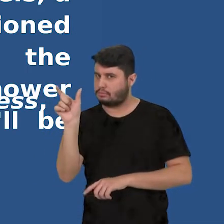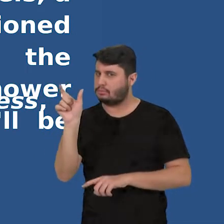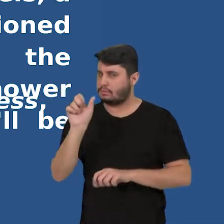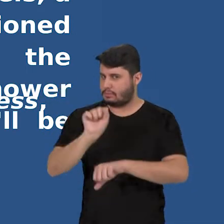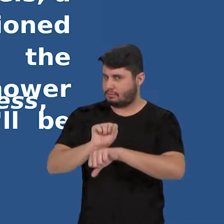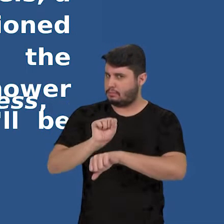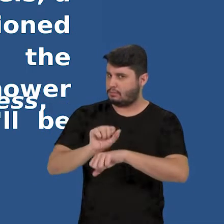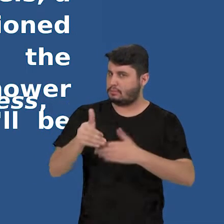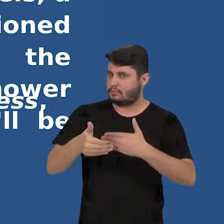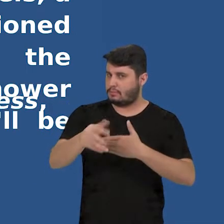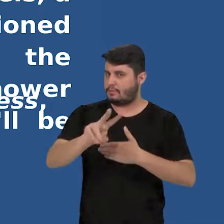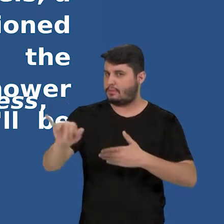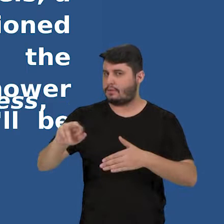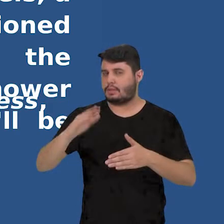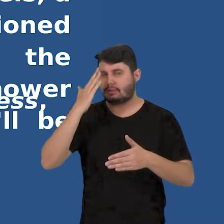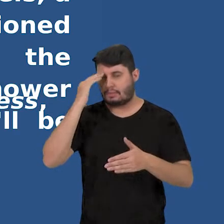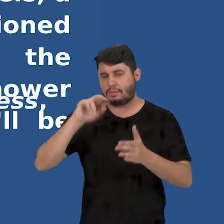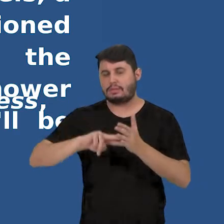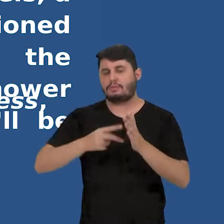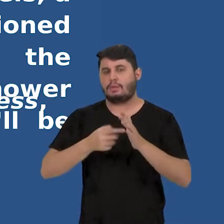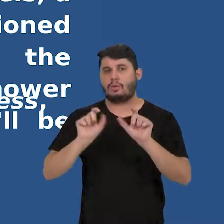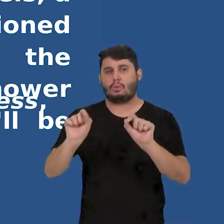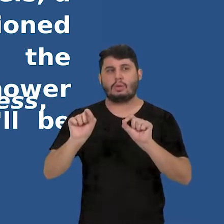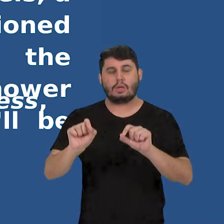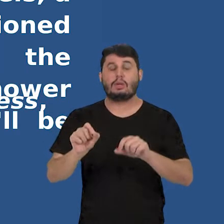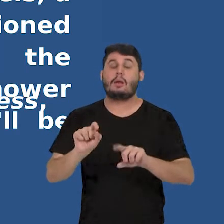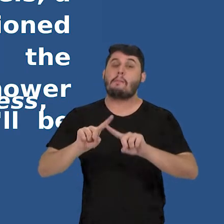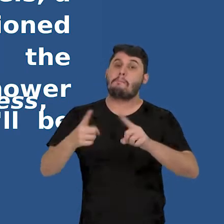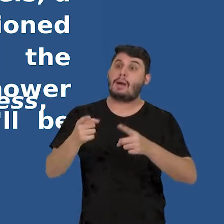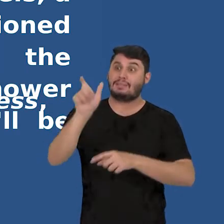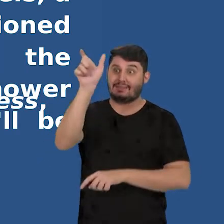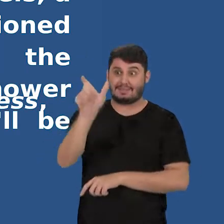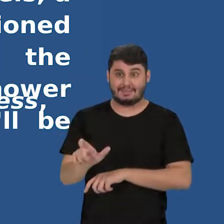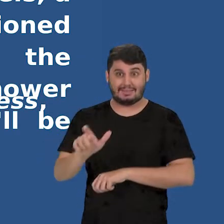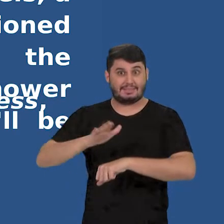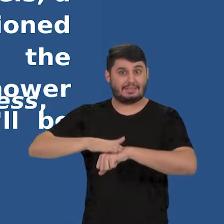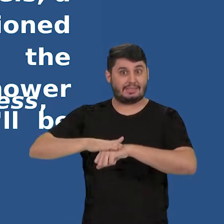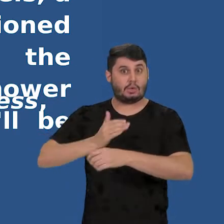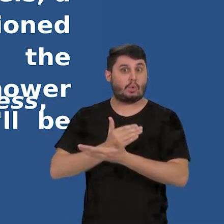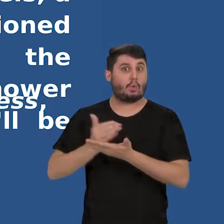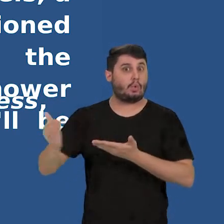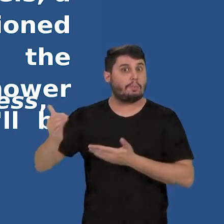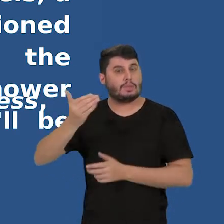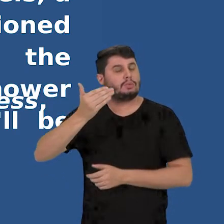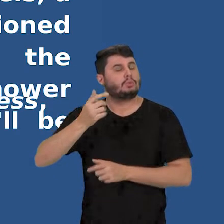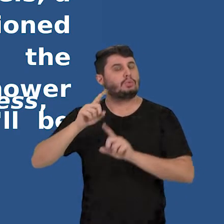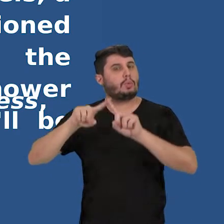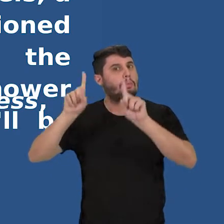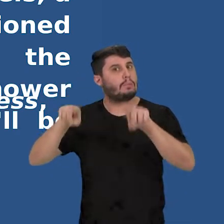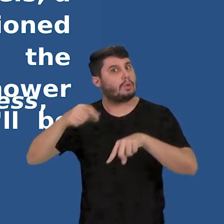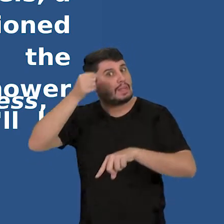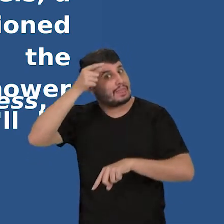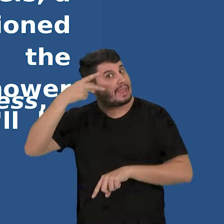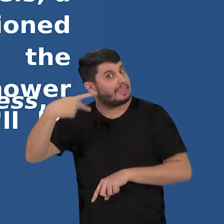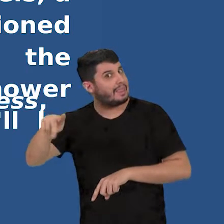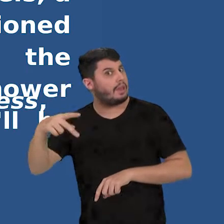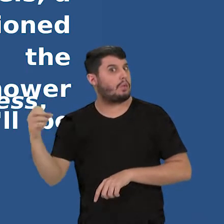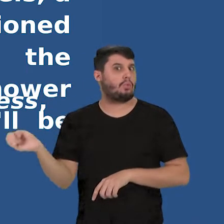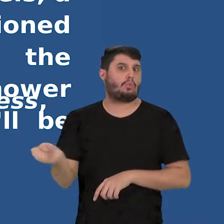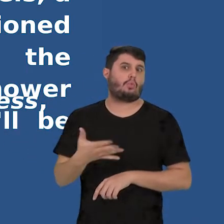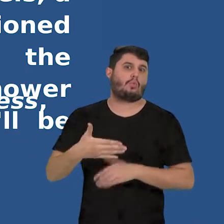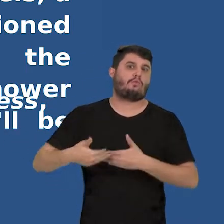quero que vocês deduzam. Mas sabe que ela começou o quê? Um projeto novo. Veja. Esse projeto novo que essa